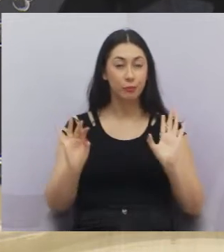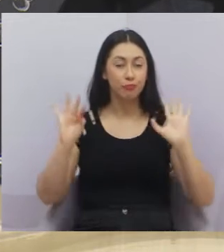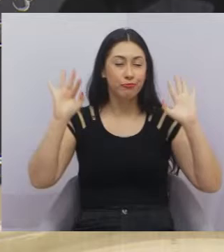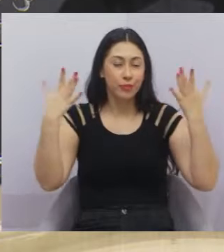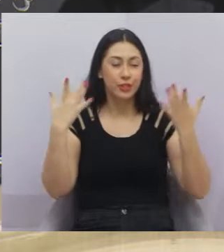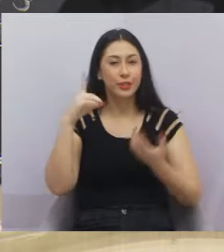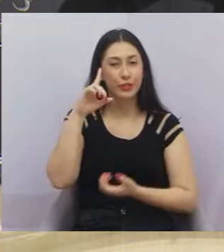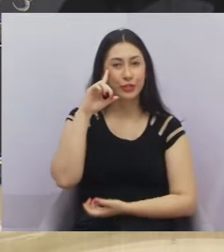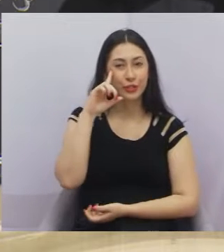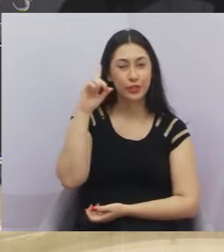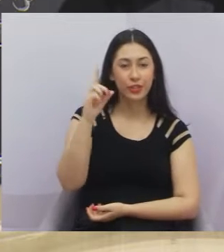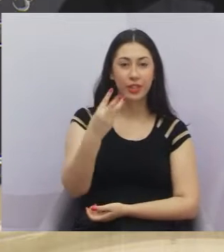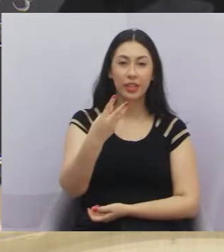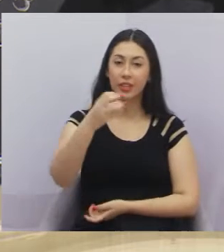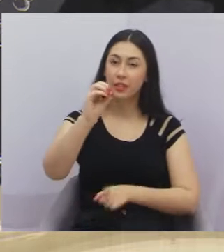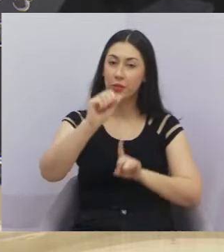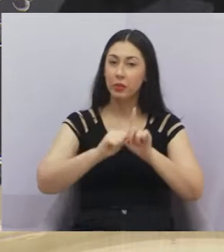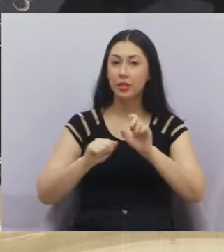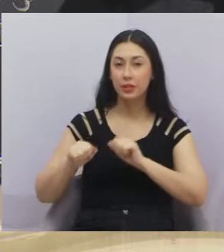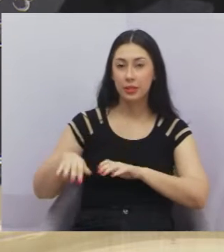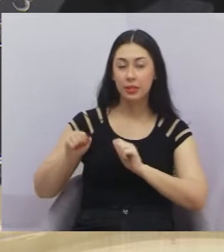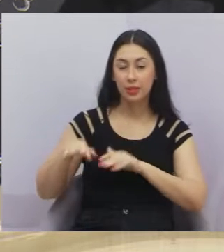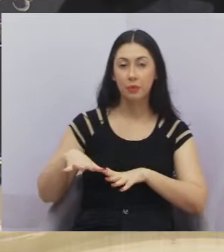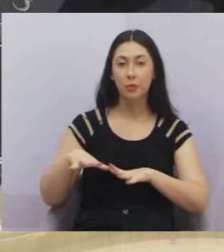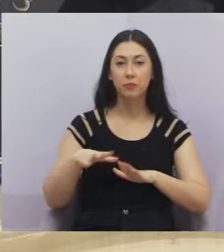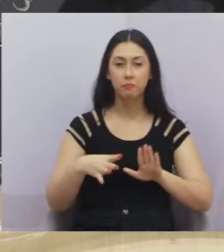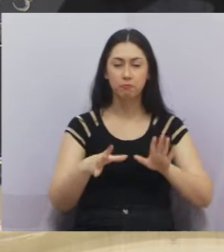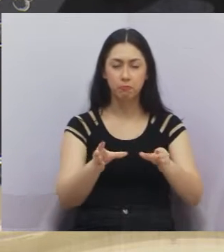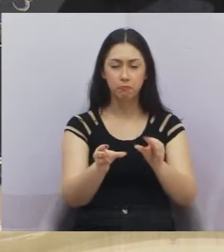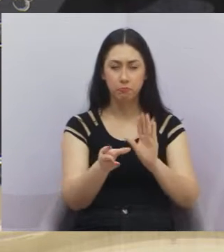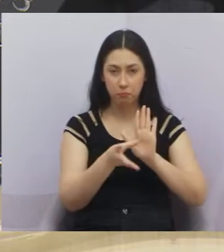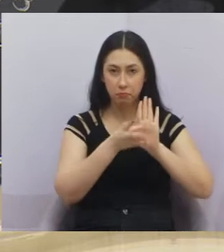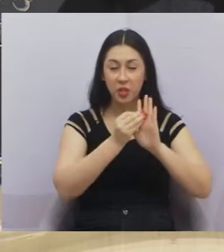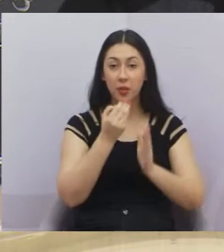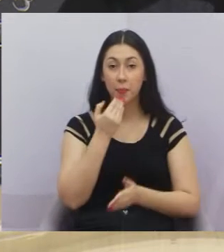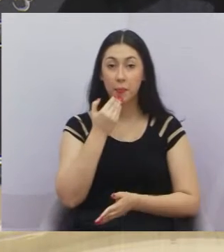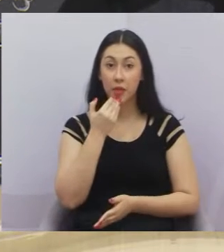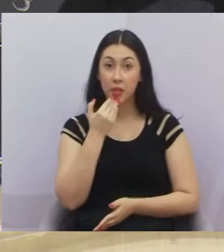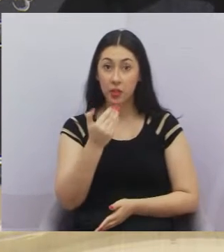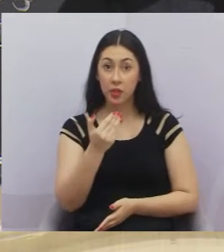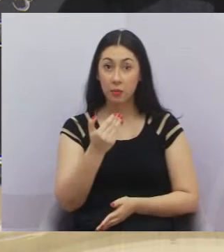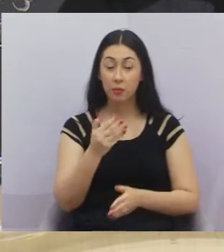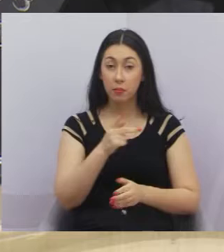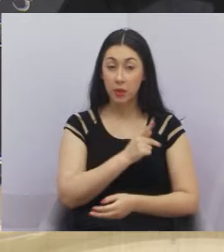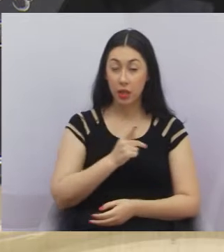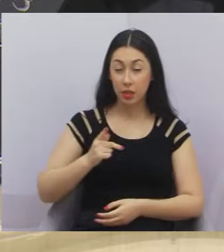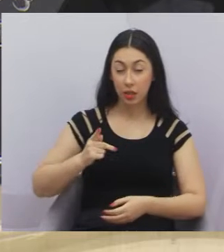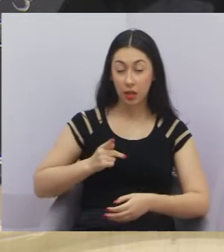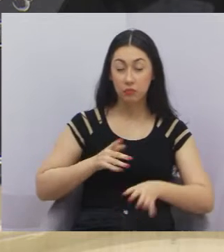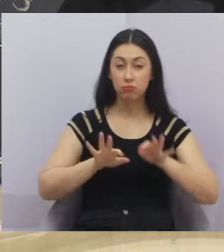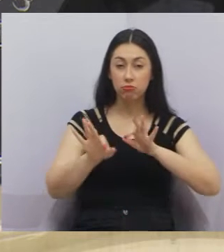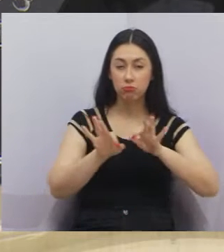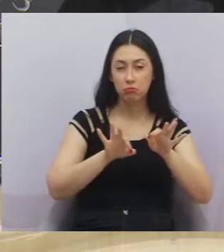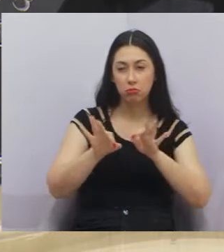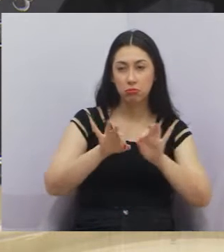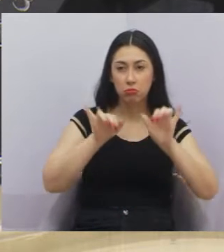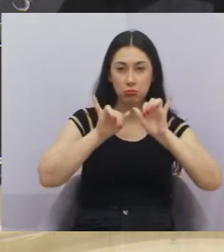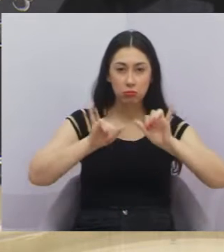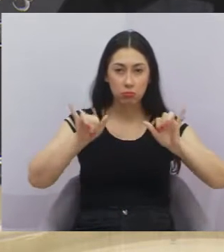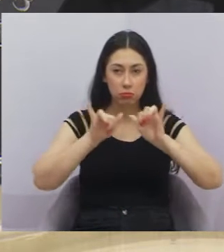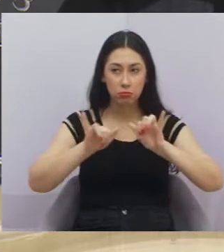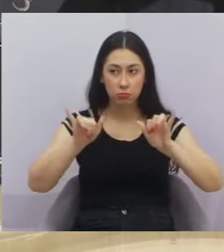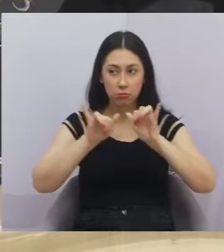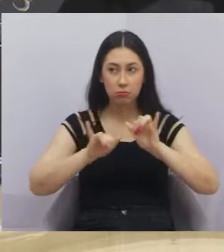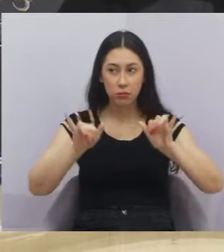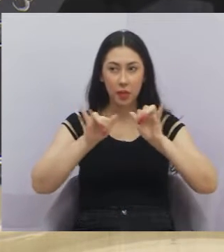setembro. Feito esse registro, respeitosamente requeremos a presidência dessa casa que sejam adotadas as providências habituais para a divulgação